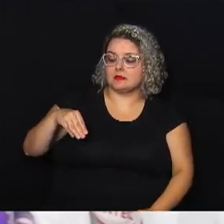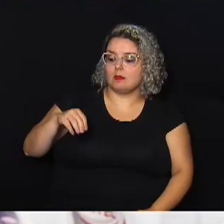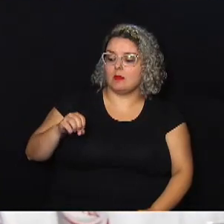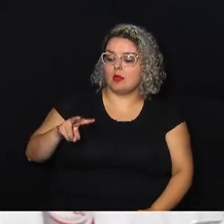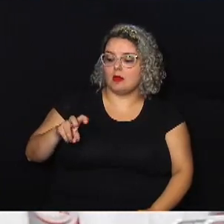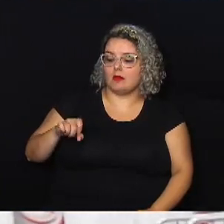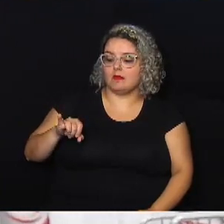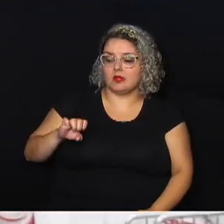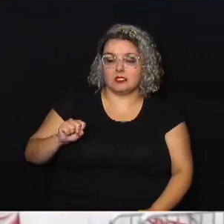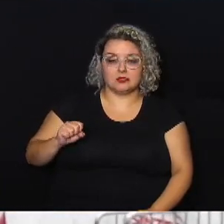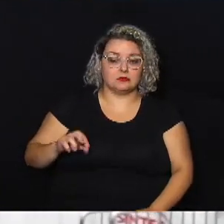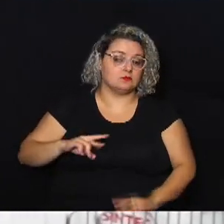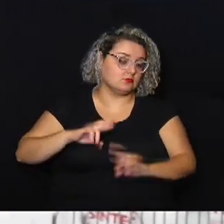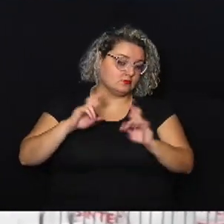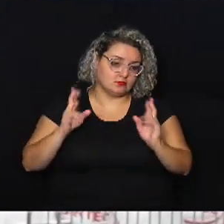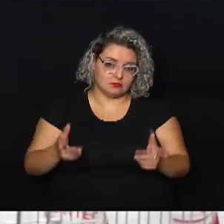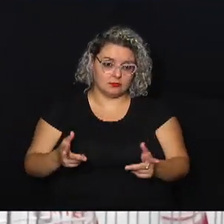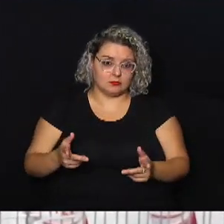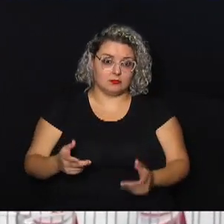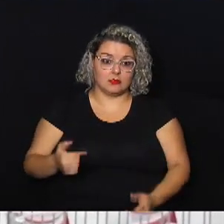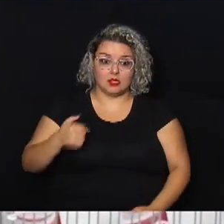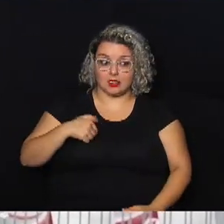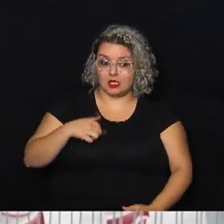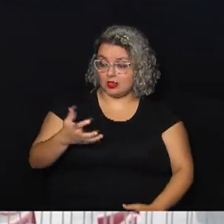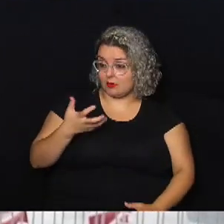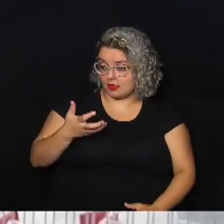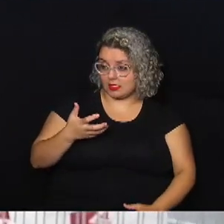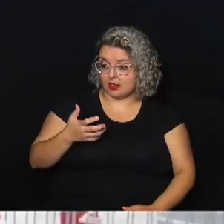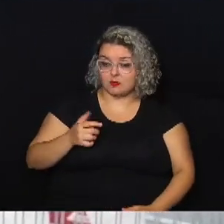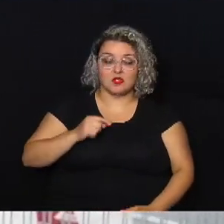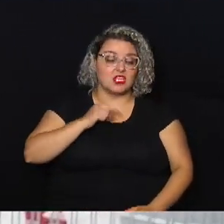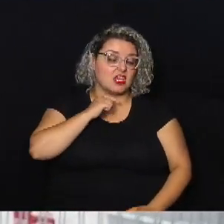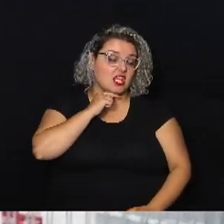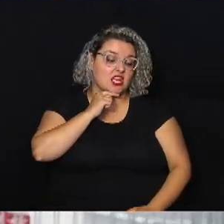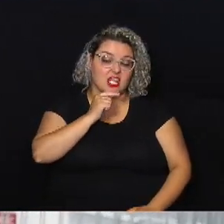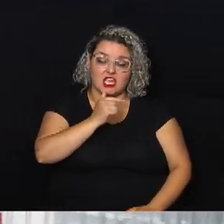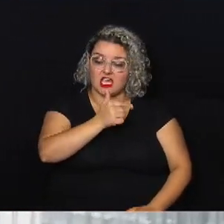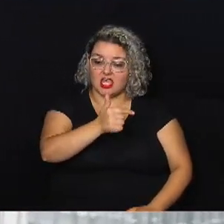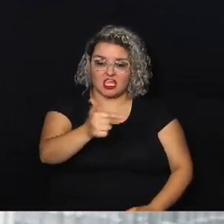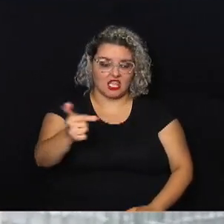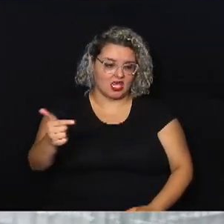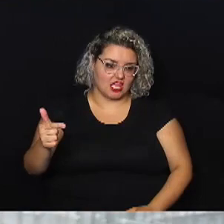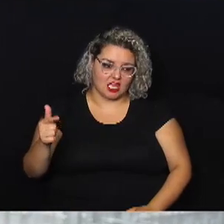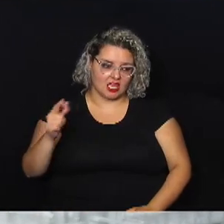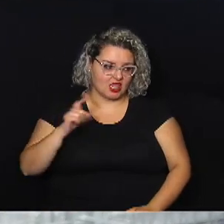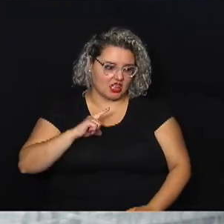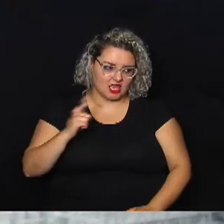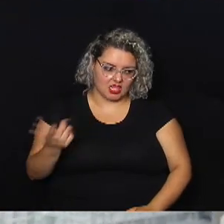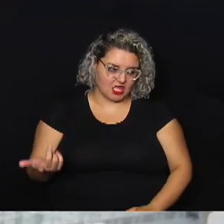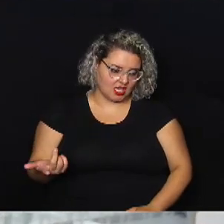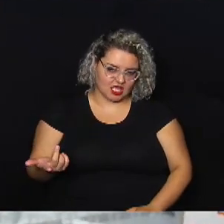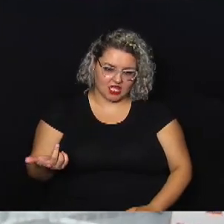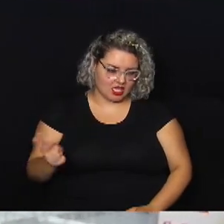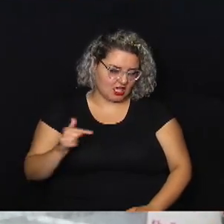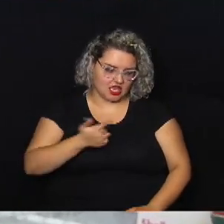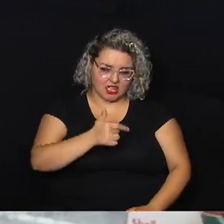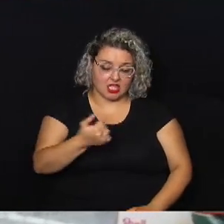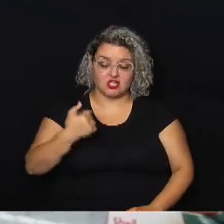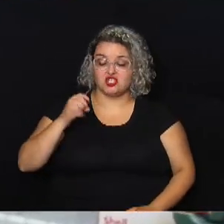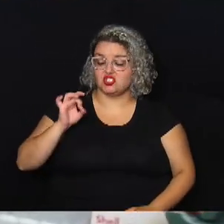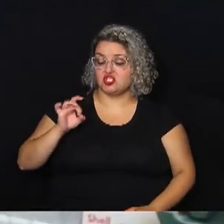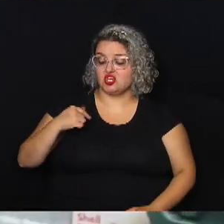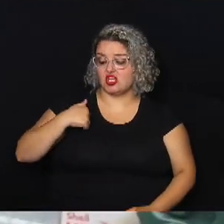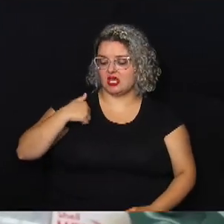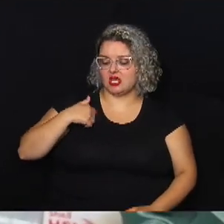contrário. Eu quero porque os outros não têm. Isso é a fase juvenil, de adolescente. Eu quero me diferenciar